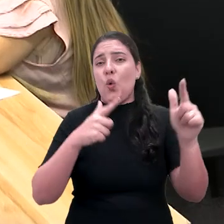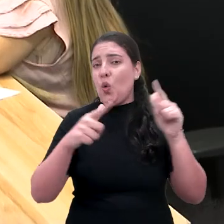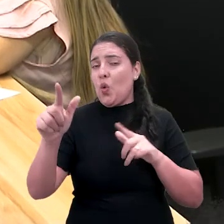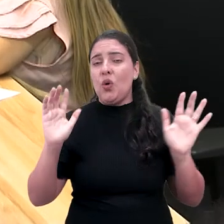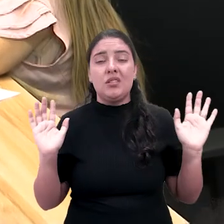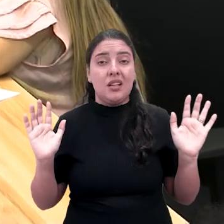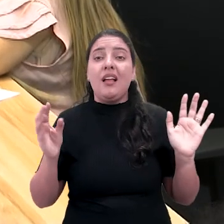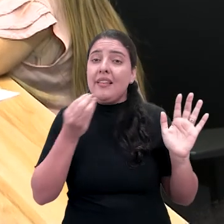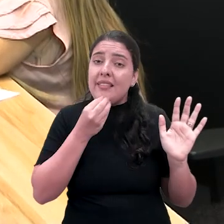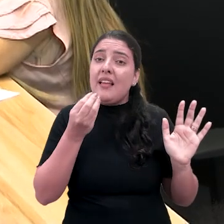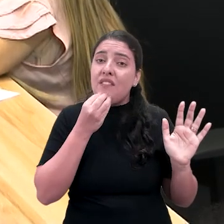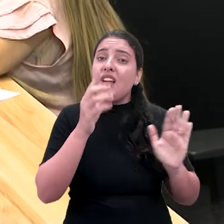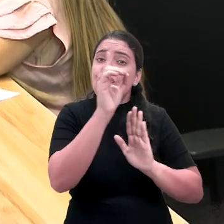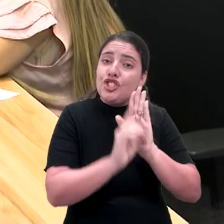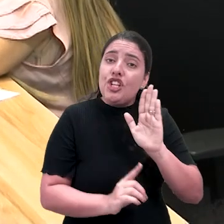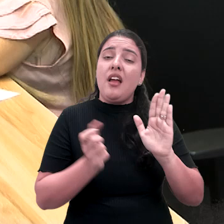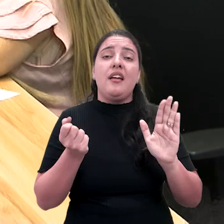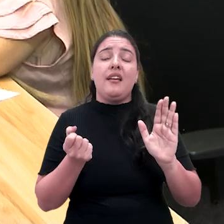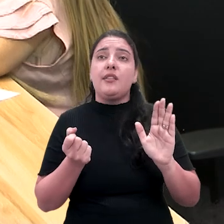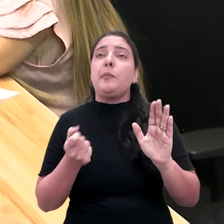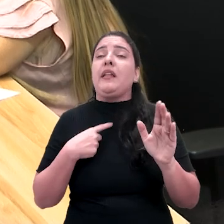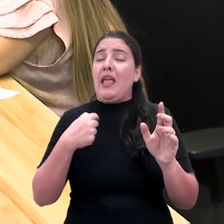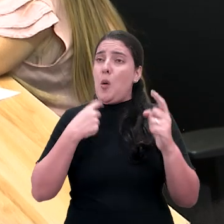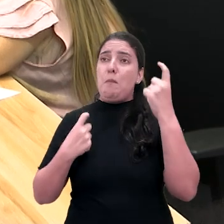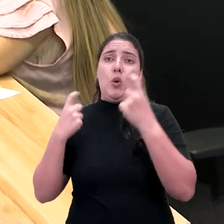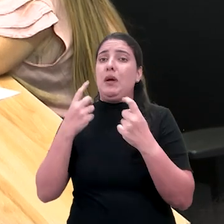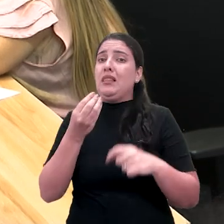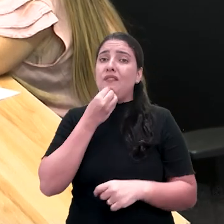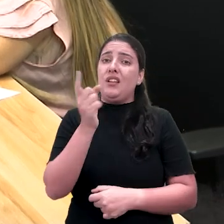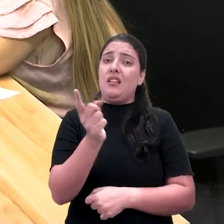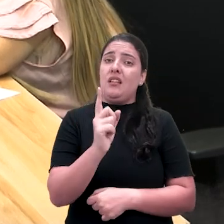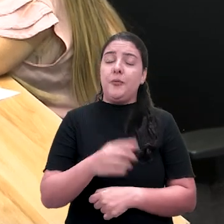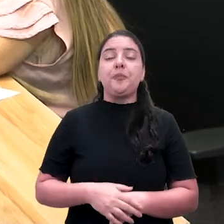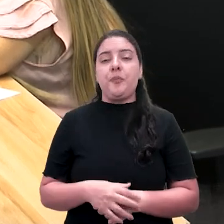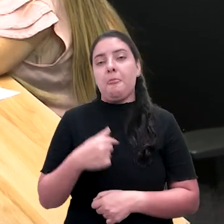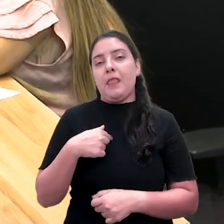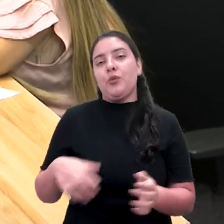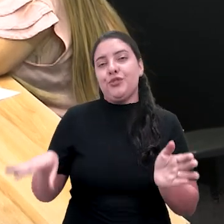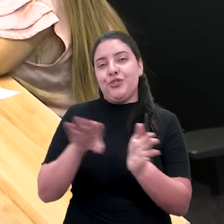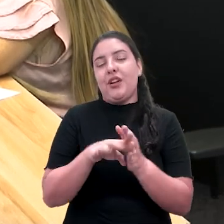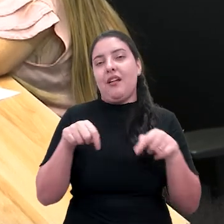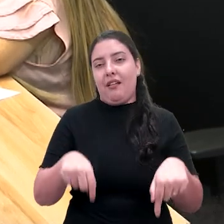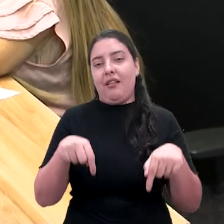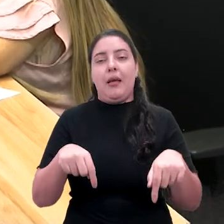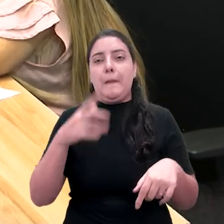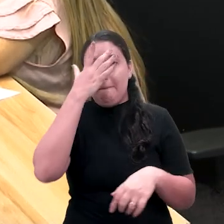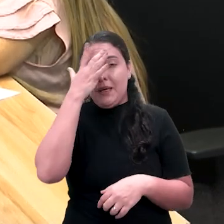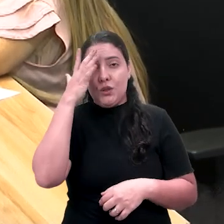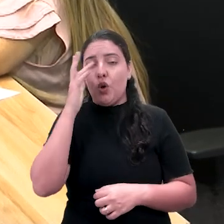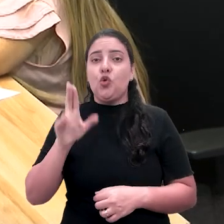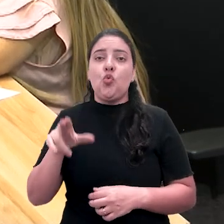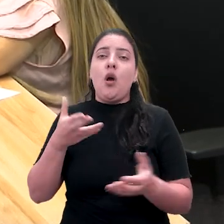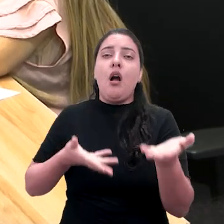Prioridades que deveriam ser direitos, né? Que a gente não deveria estar se preocupando. Quando eu cheguei aqui, né? E aí as pessoas nunca tiveram convívio com